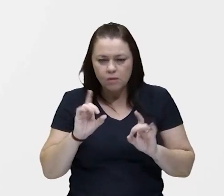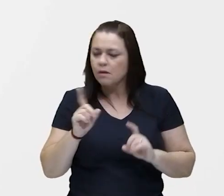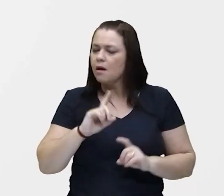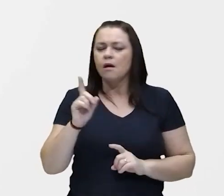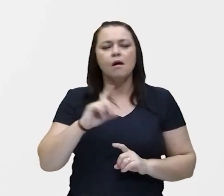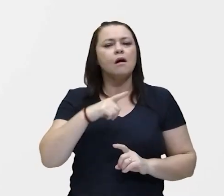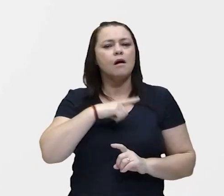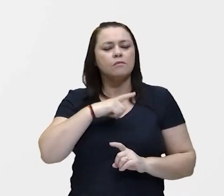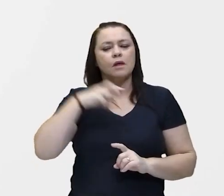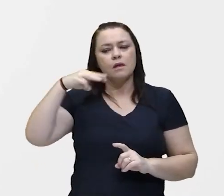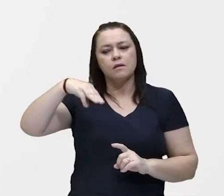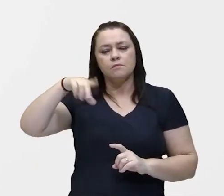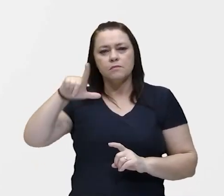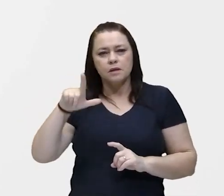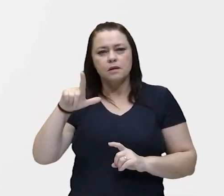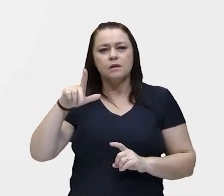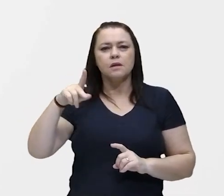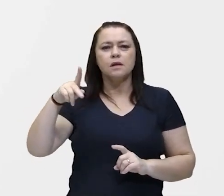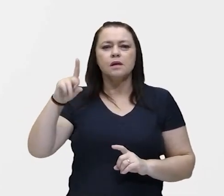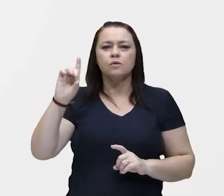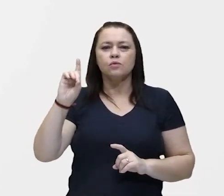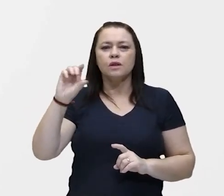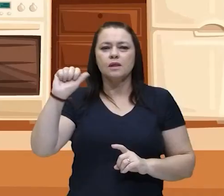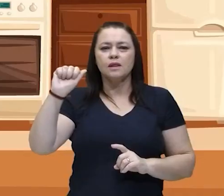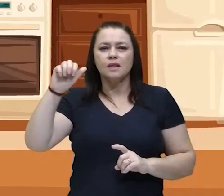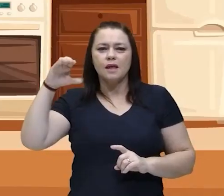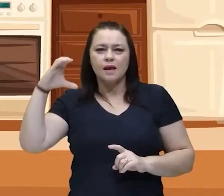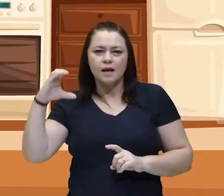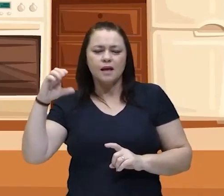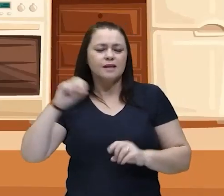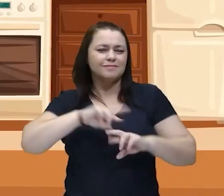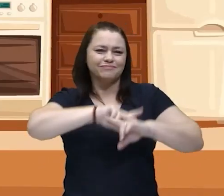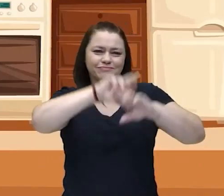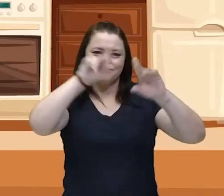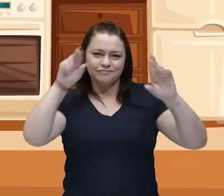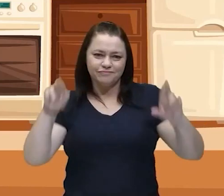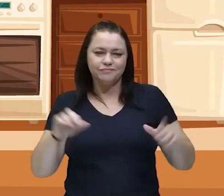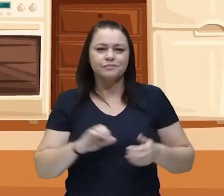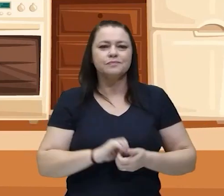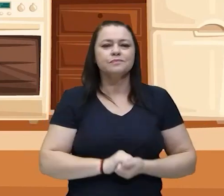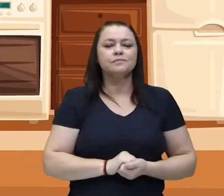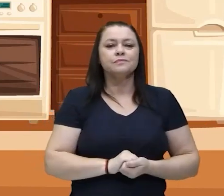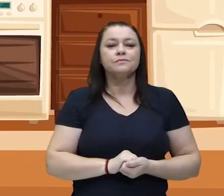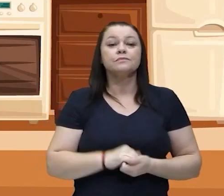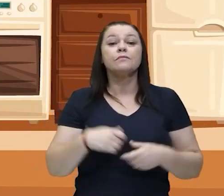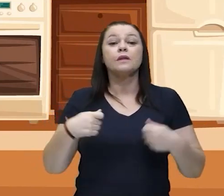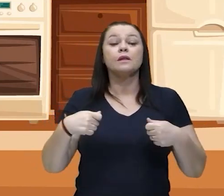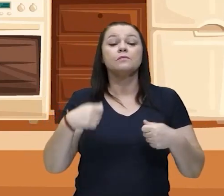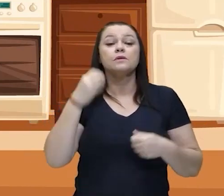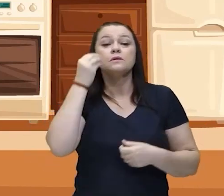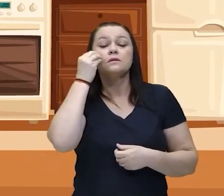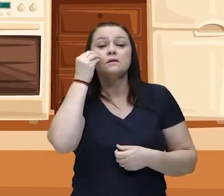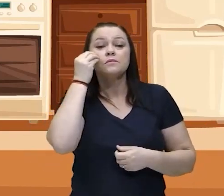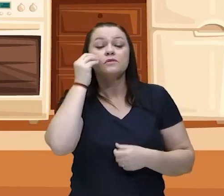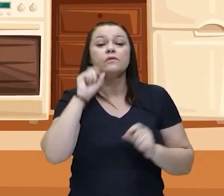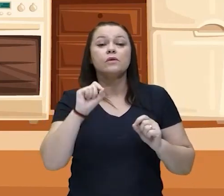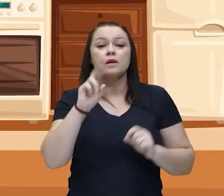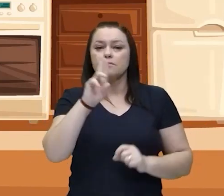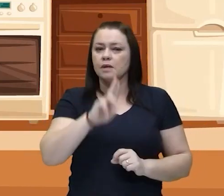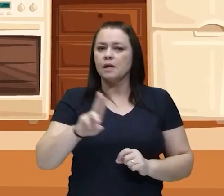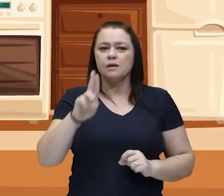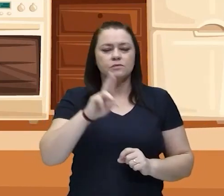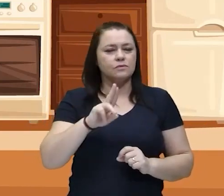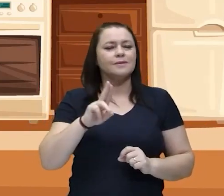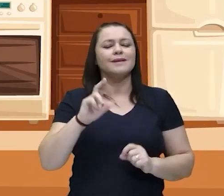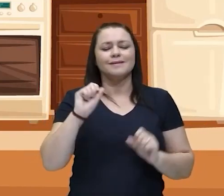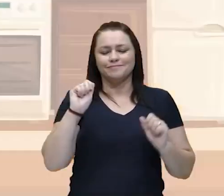litro, mililitro, decalitro. Tá certo? De volta aqui comigo. Então, o que nós podemos observar? Que as unidades estão presentes em